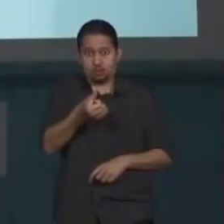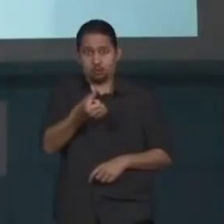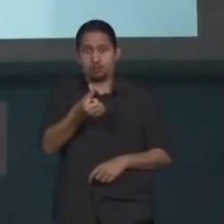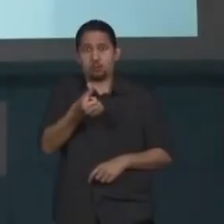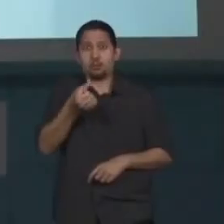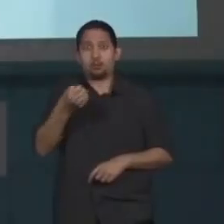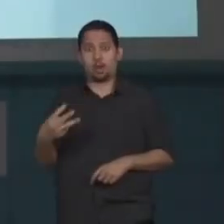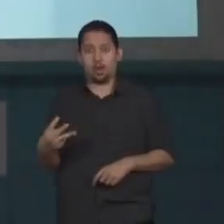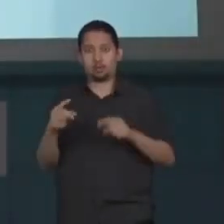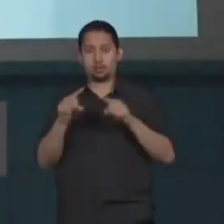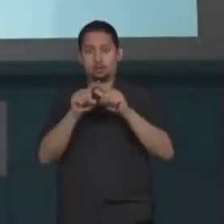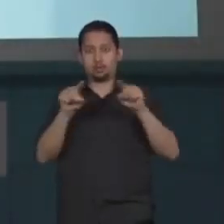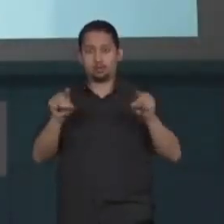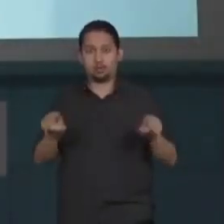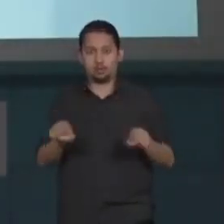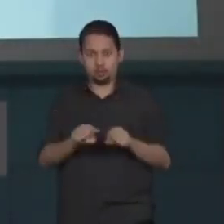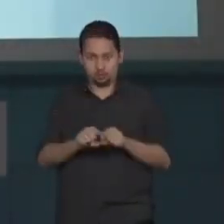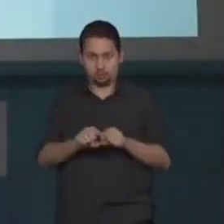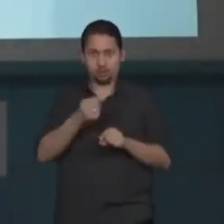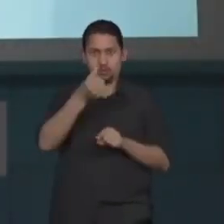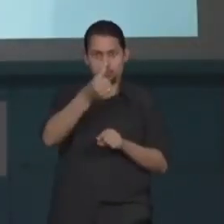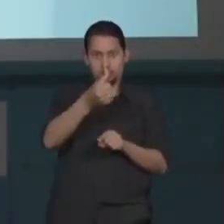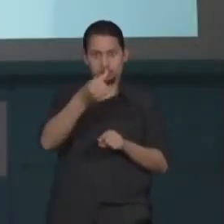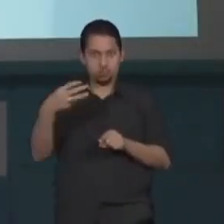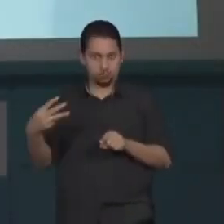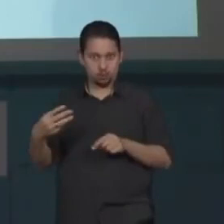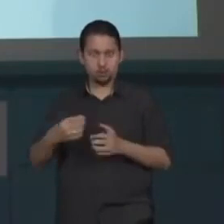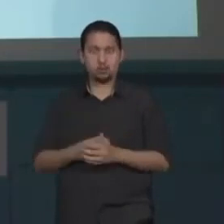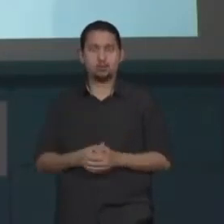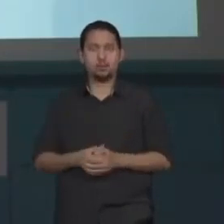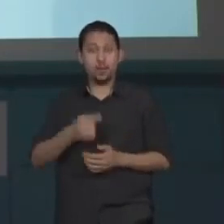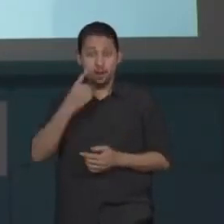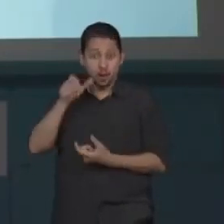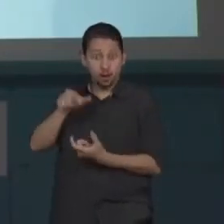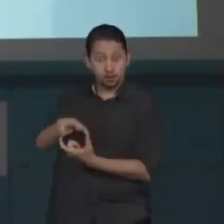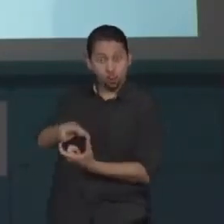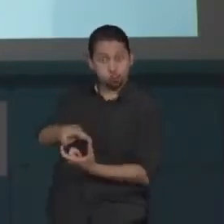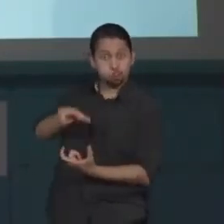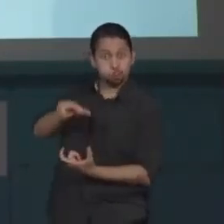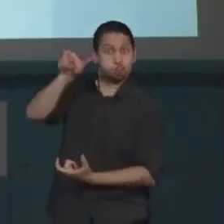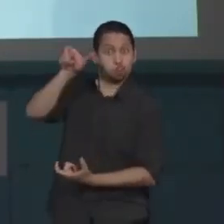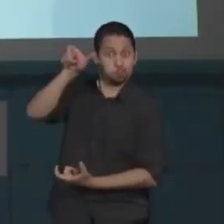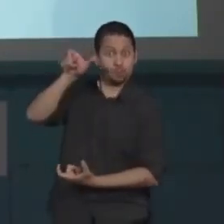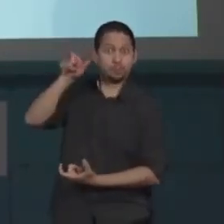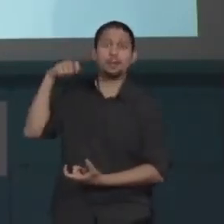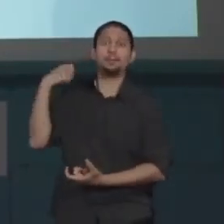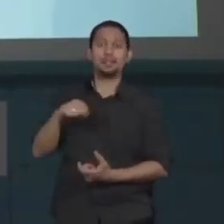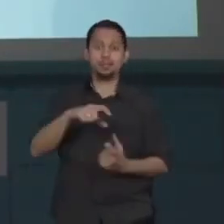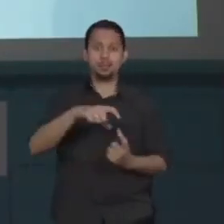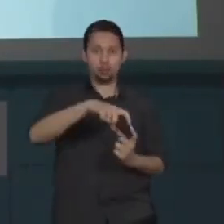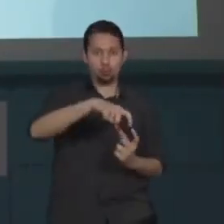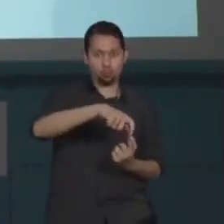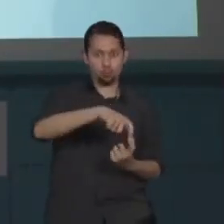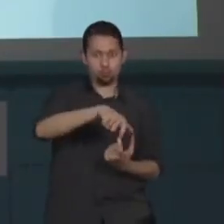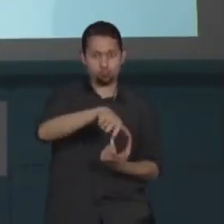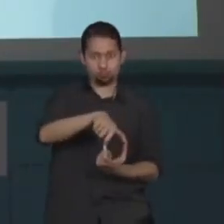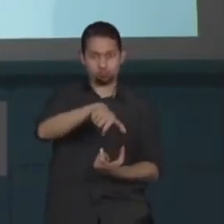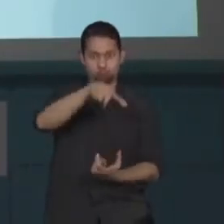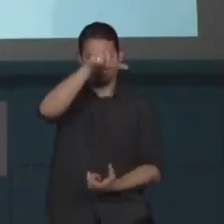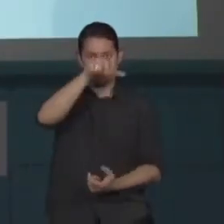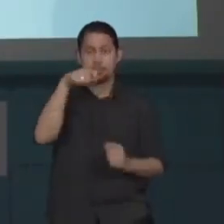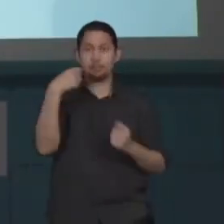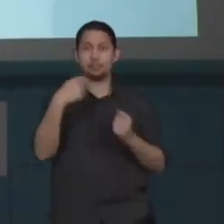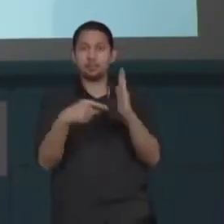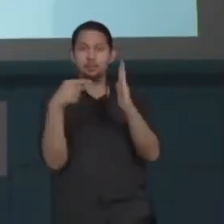3. Na peça maior, vocês vão precisar fazer aí algumas marcações com o lápis. Você